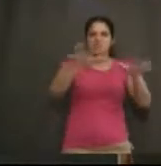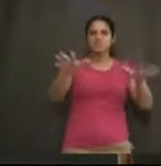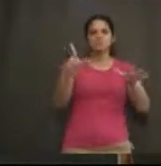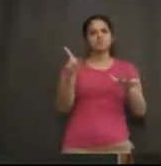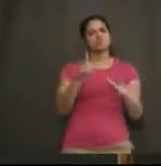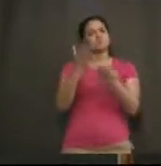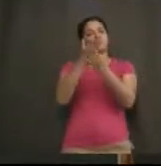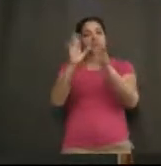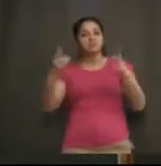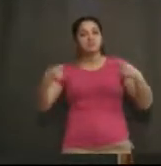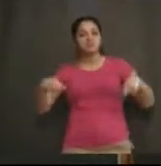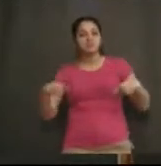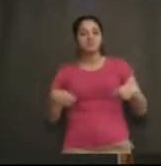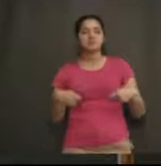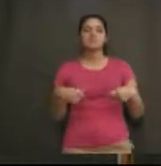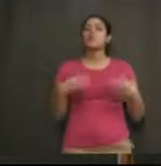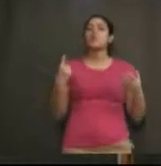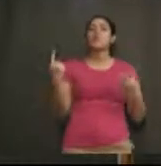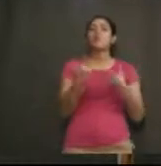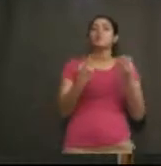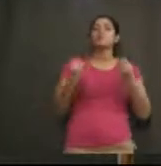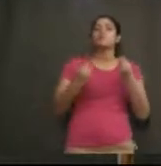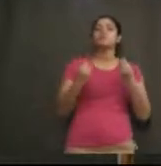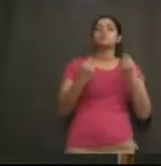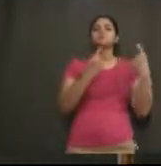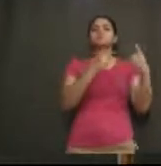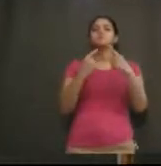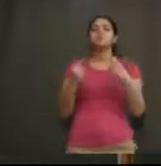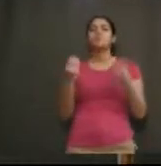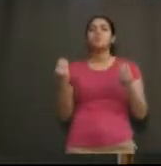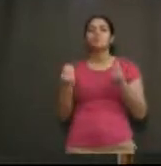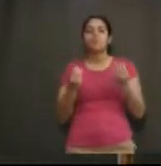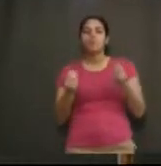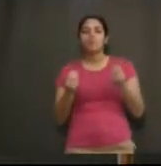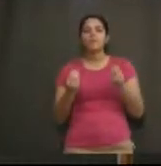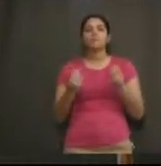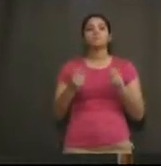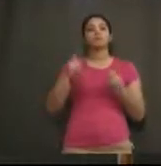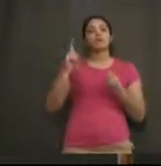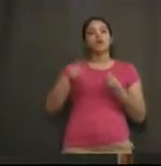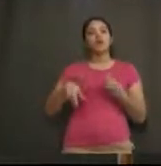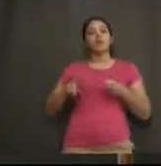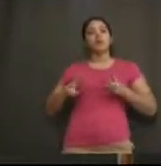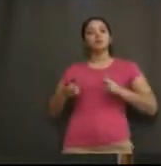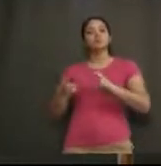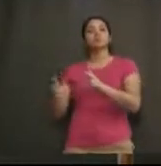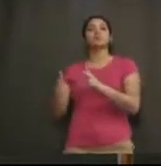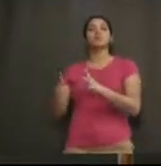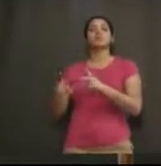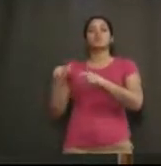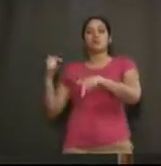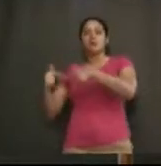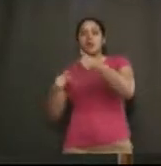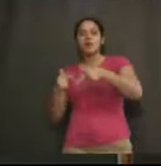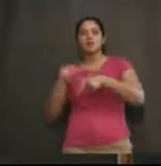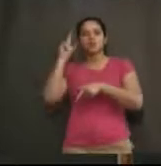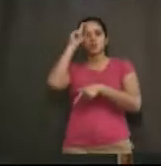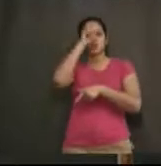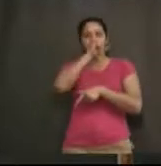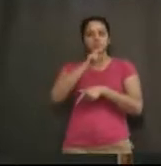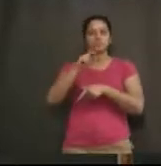de combater, uma das melhores formas de combater o discurso de ódio é seguir trabalhando, amando e sonhando.